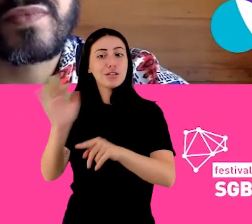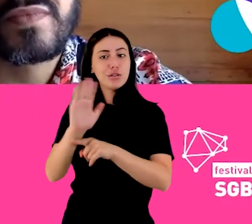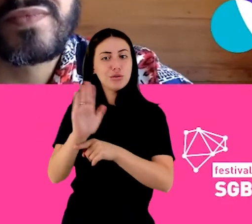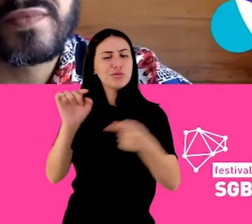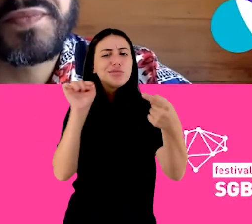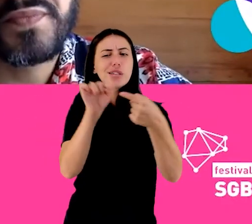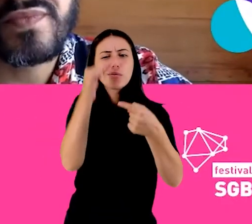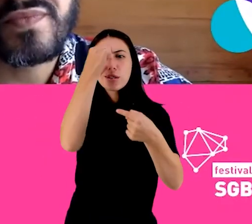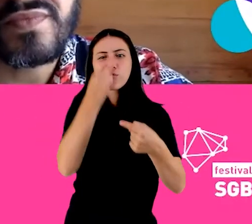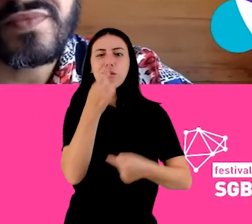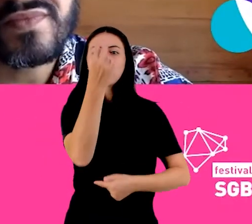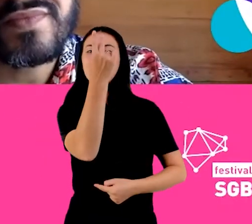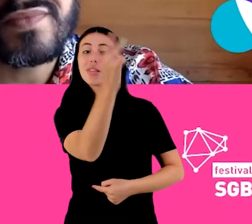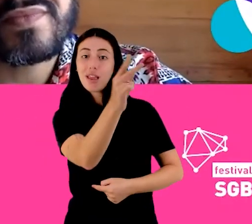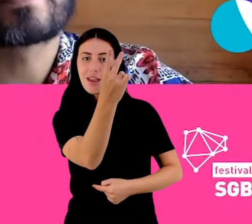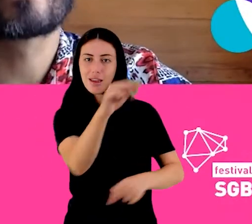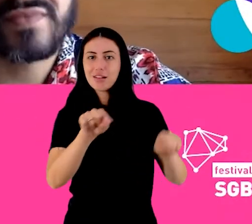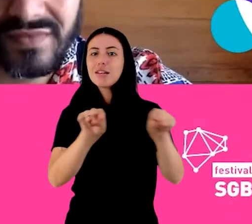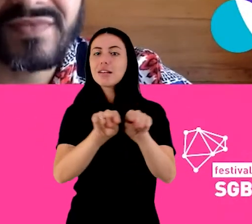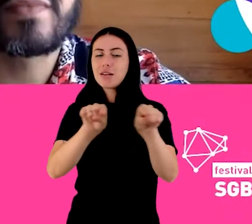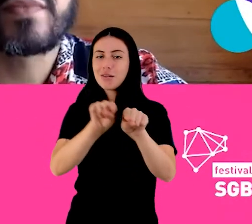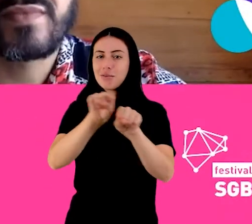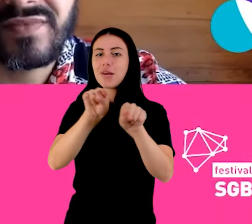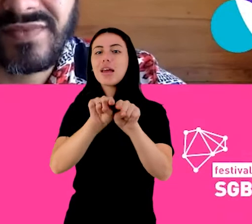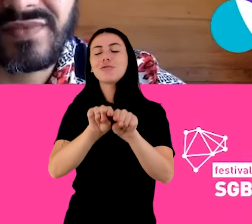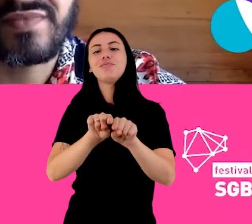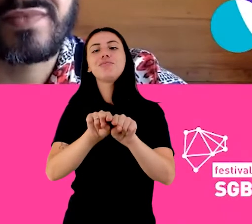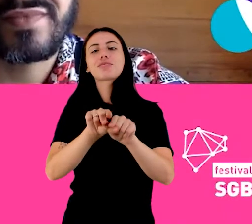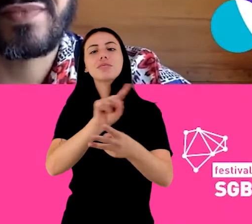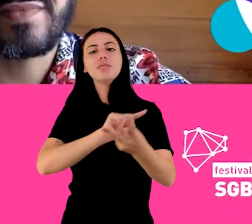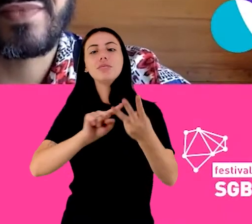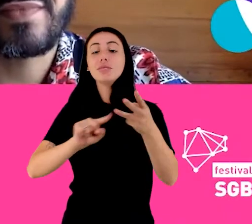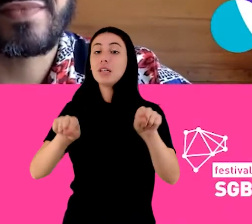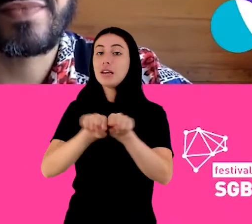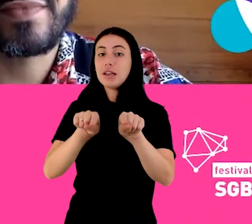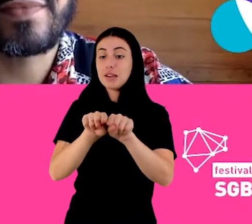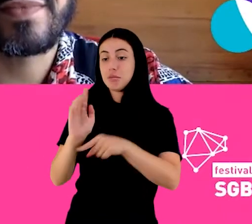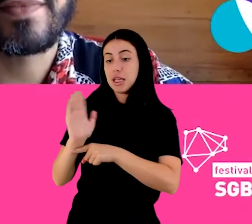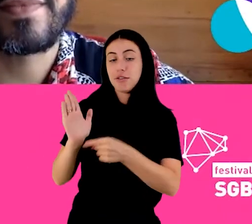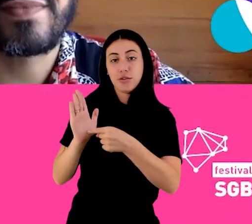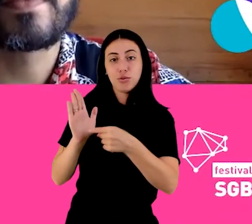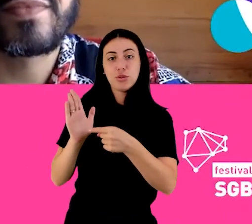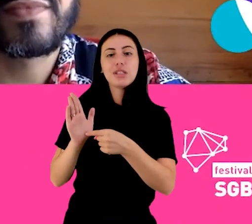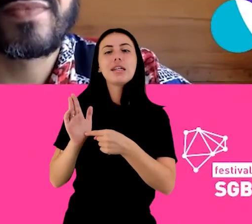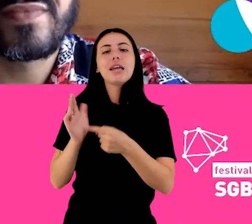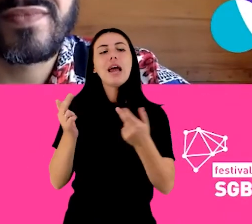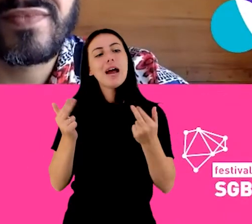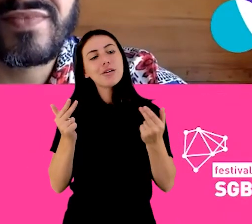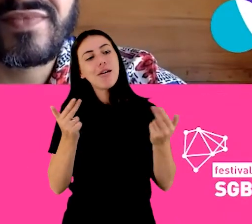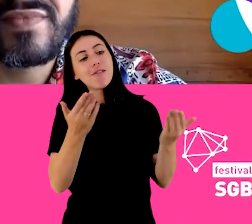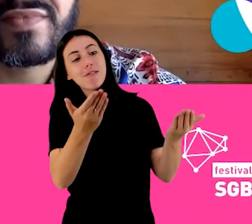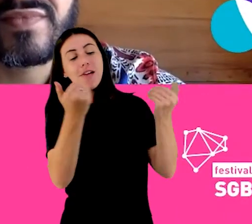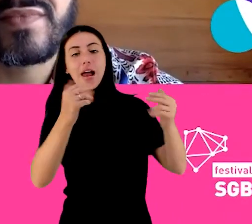isso, ele é um convite permanente para as equipes de produção a pensarem a cauda longa do seu filme, pensar